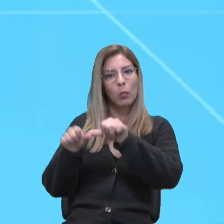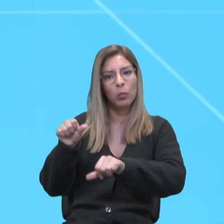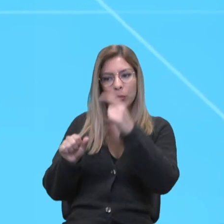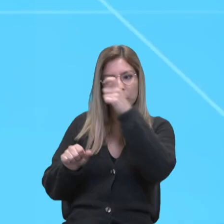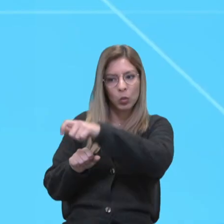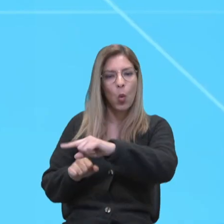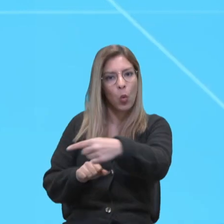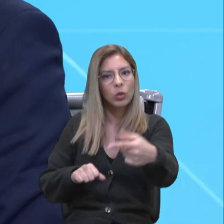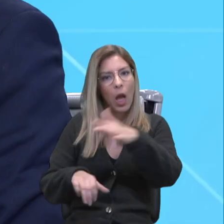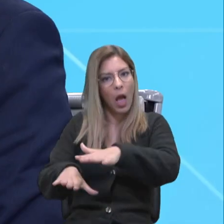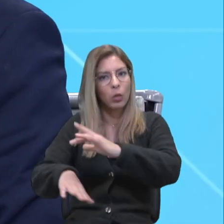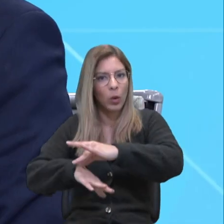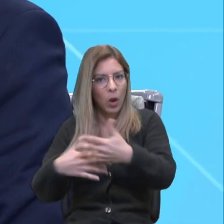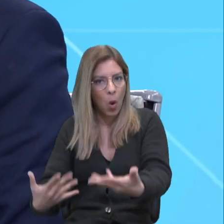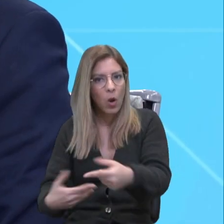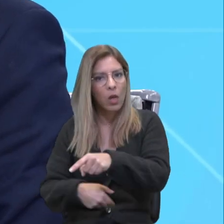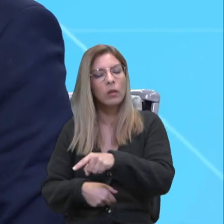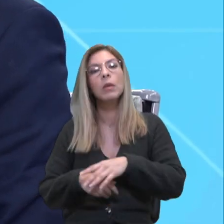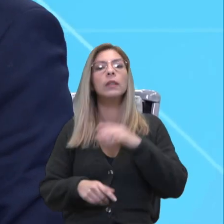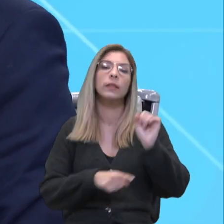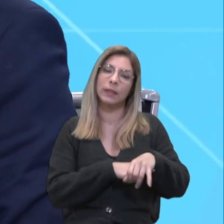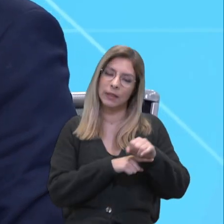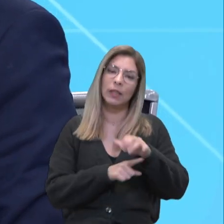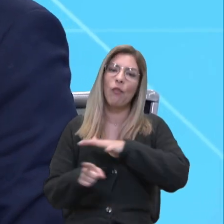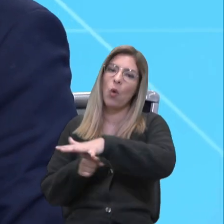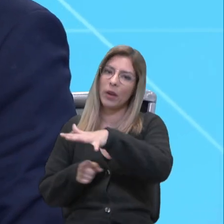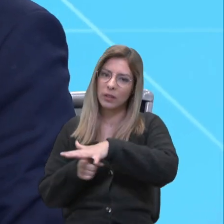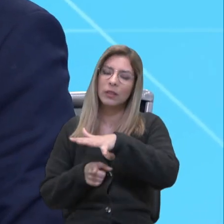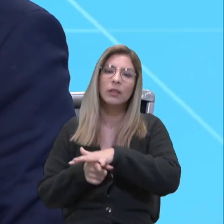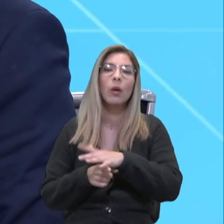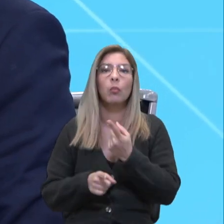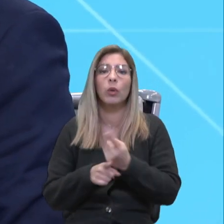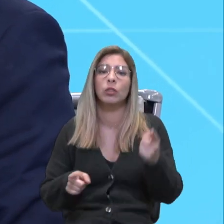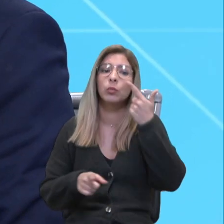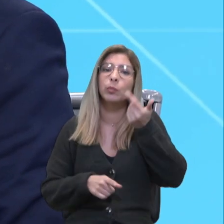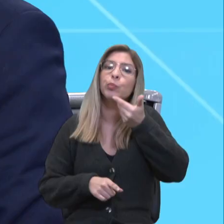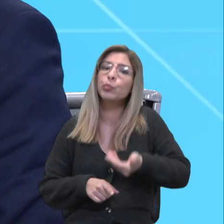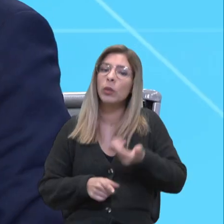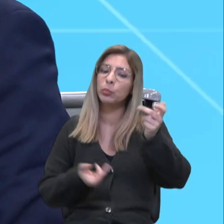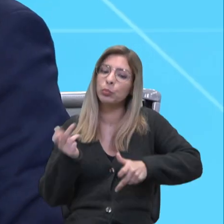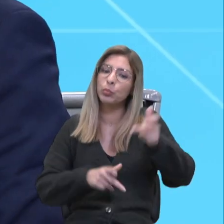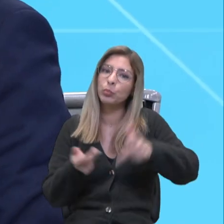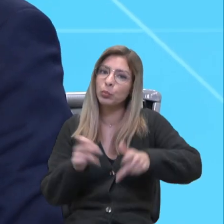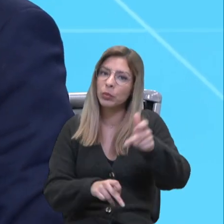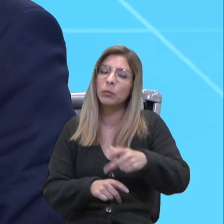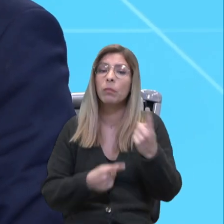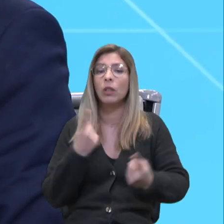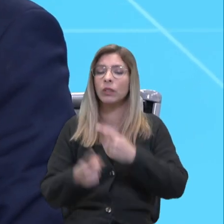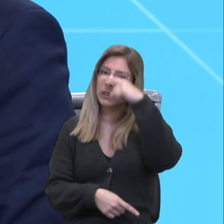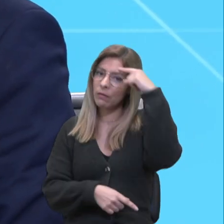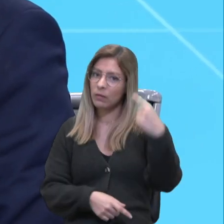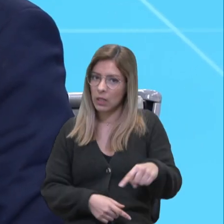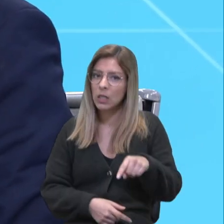cristã. Sim, de facto, os doentes, pela experiência que atravessam, pela forma tantas vezes